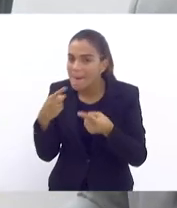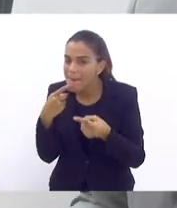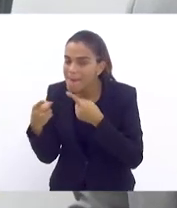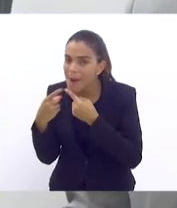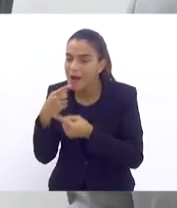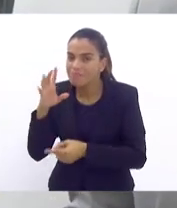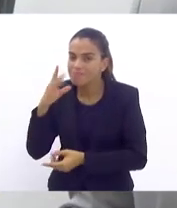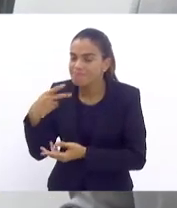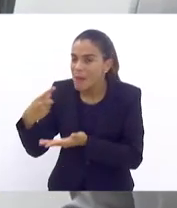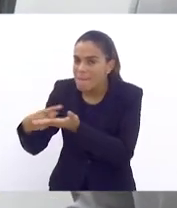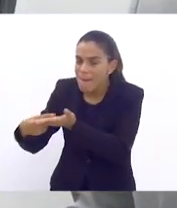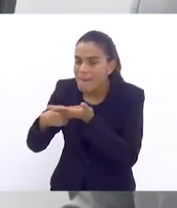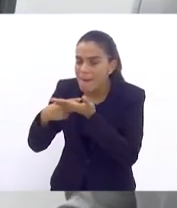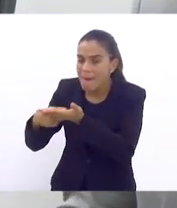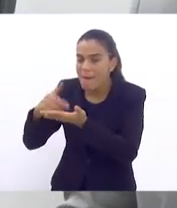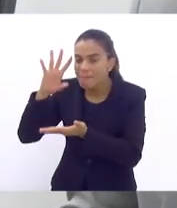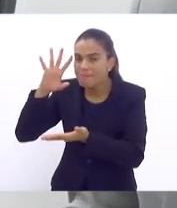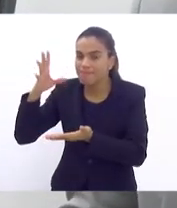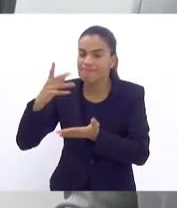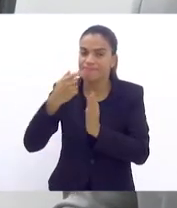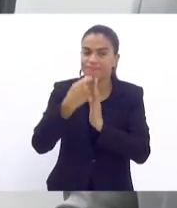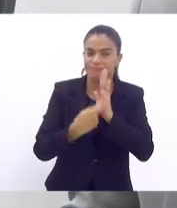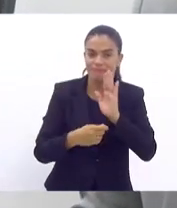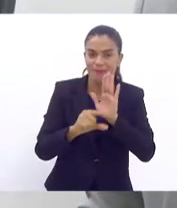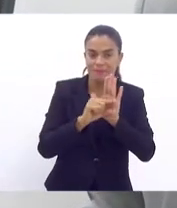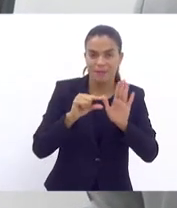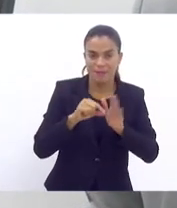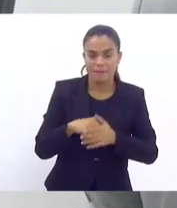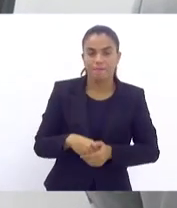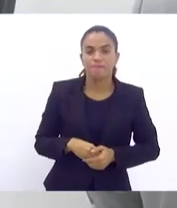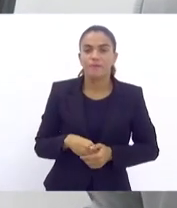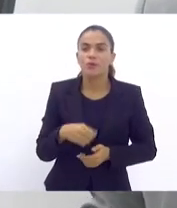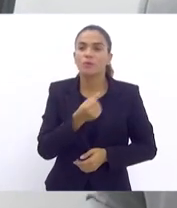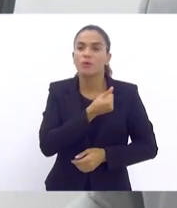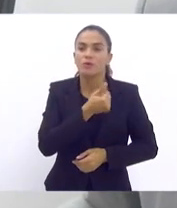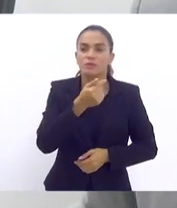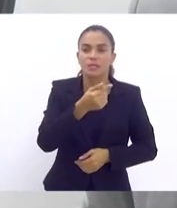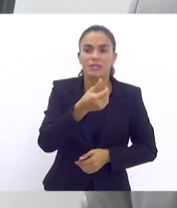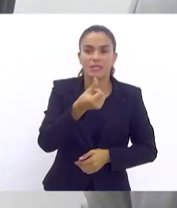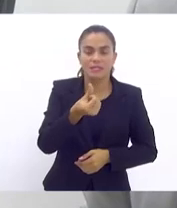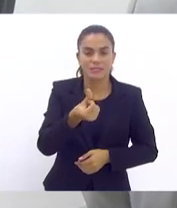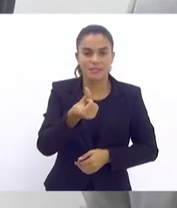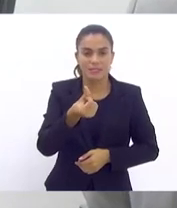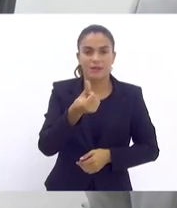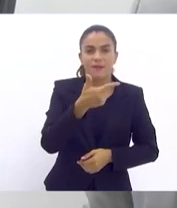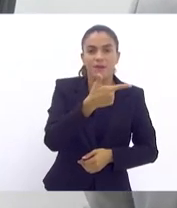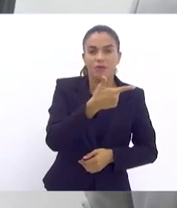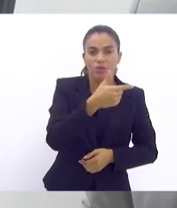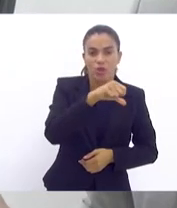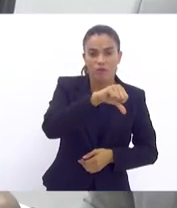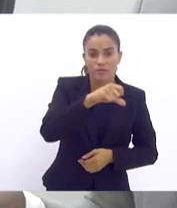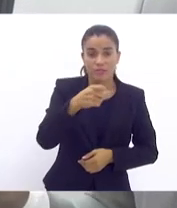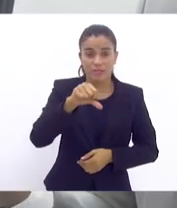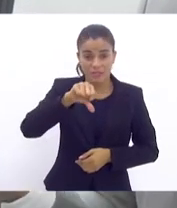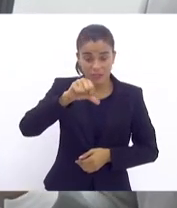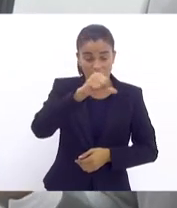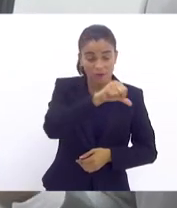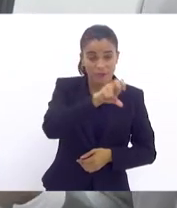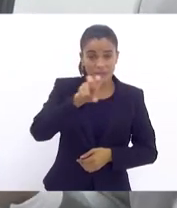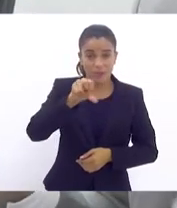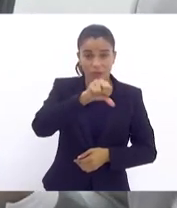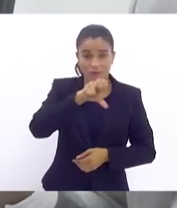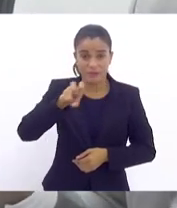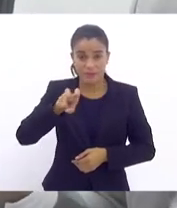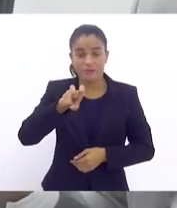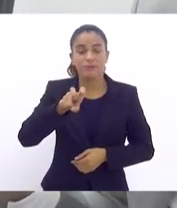chegou no consenso em relação as emendas 76 da pauta é o PL 595 de 23 de autoria do deputado Arthur